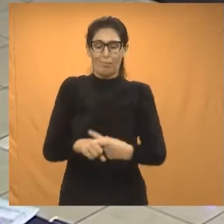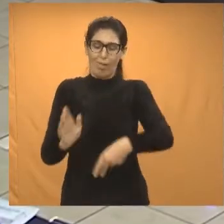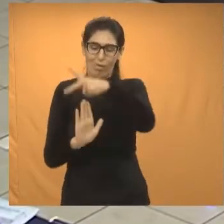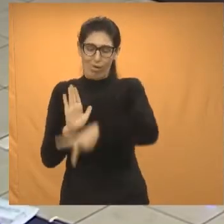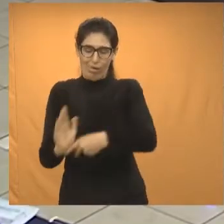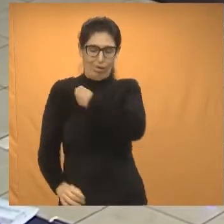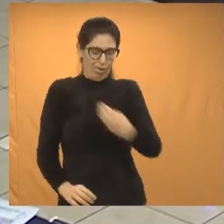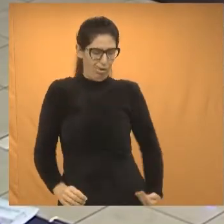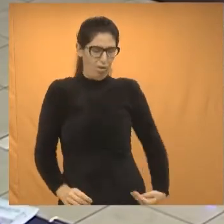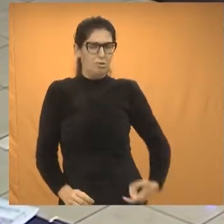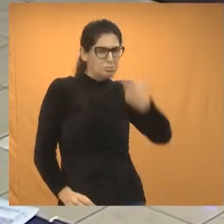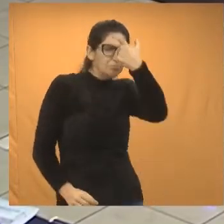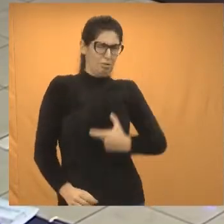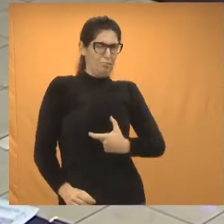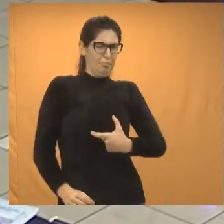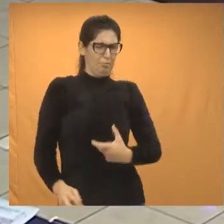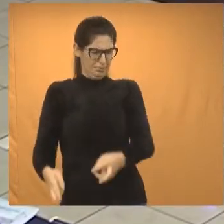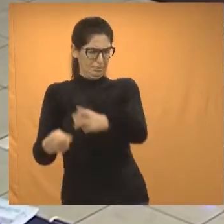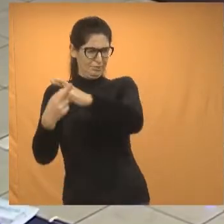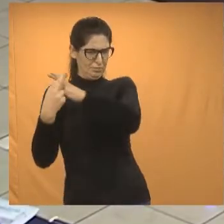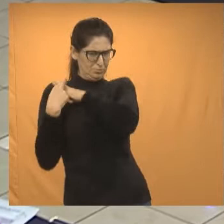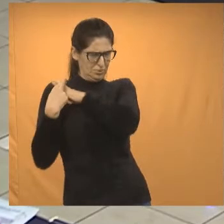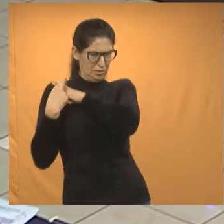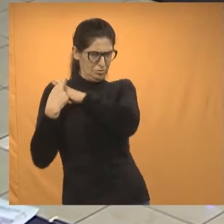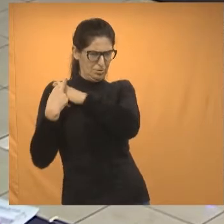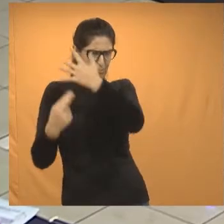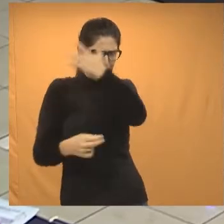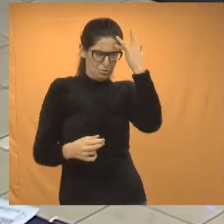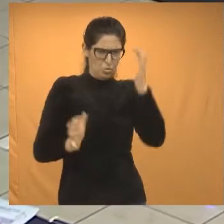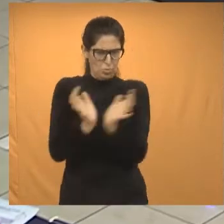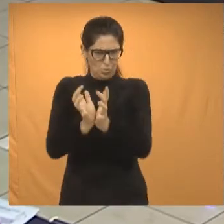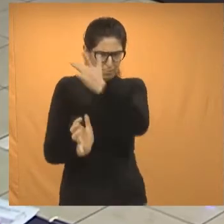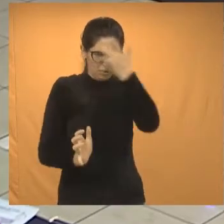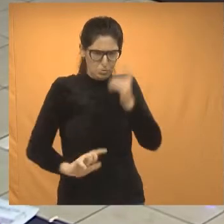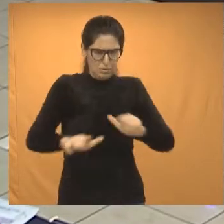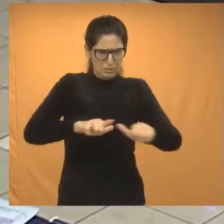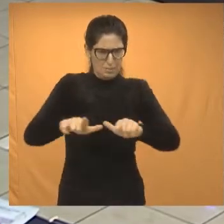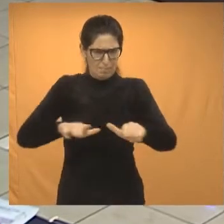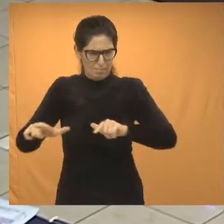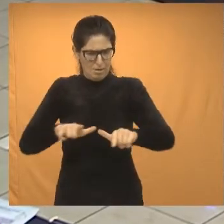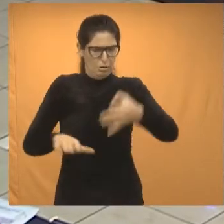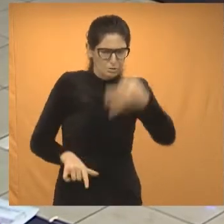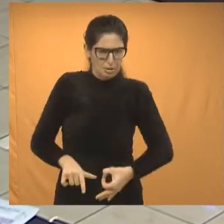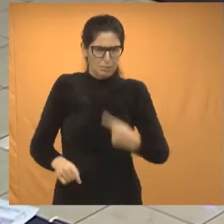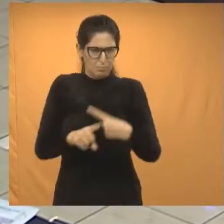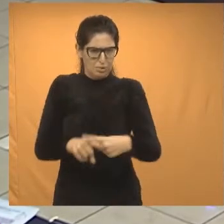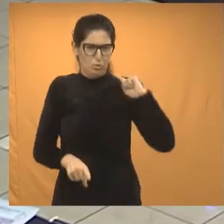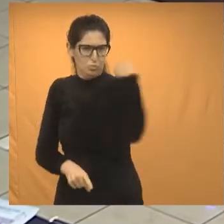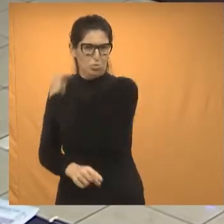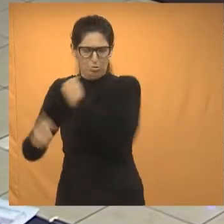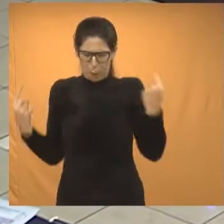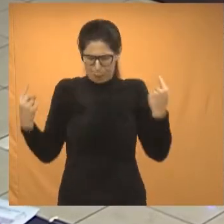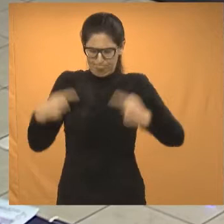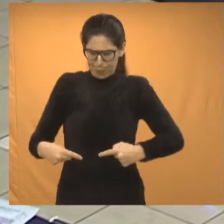muito séria, gestores muito comprometidos, porque nós estamos aqui com um desafio